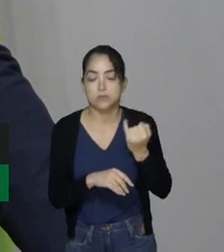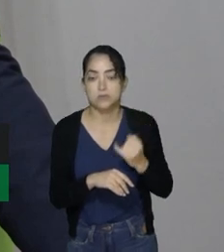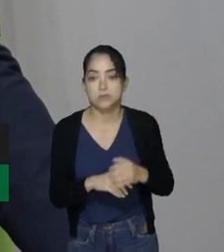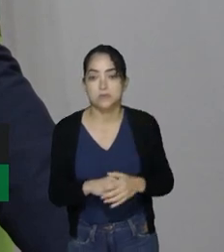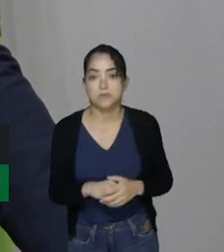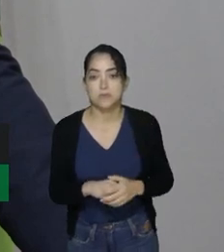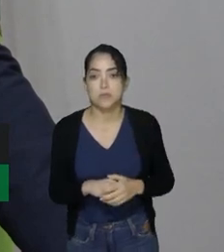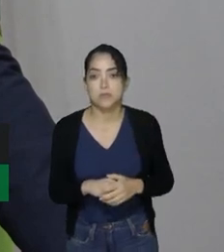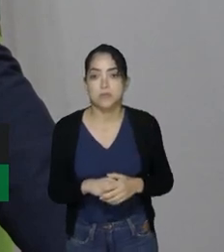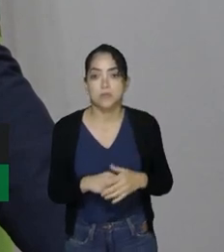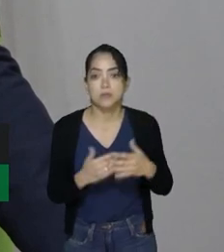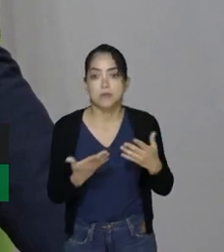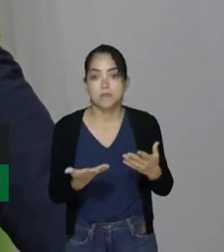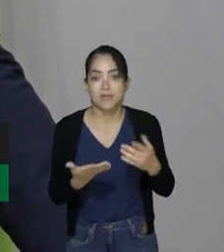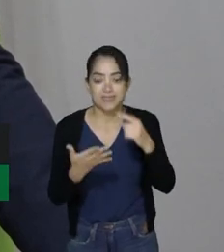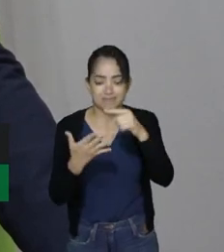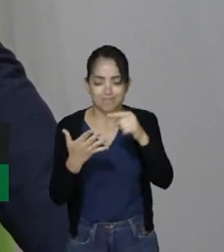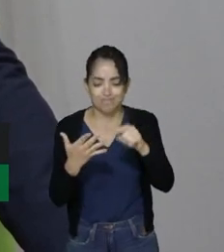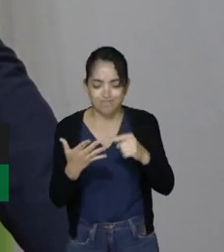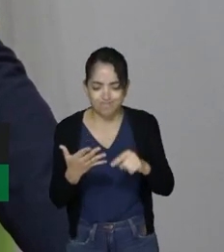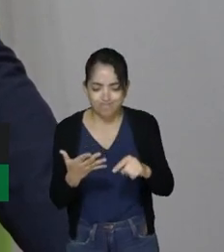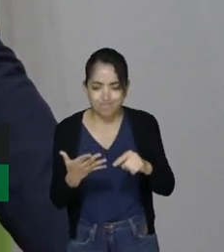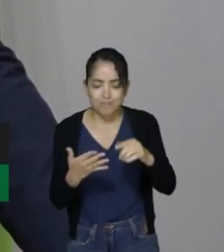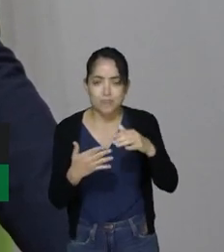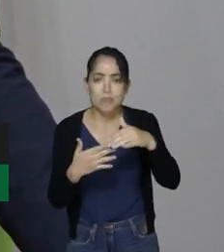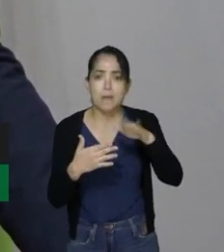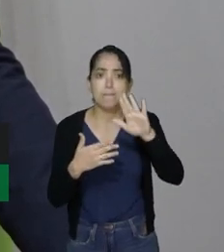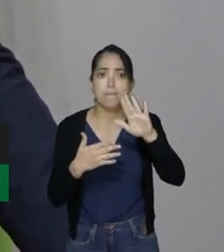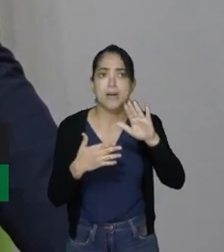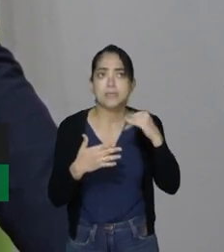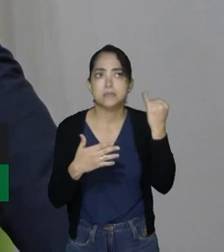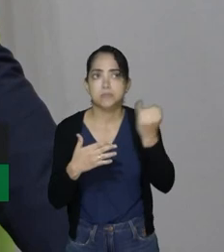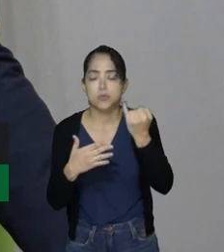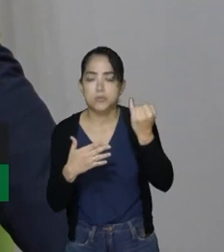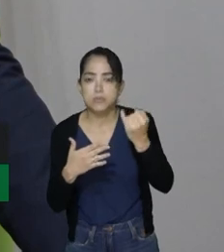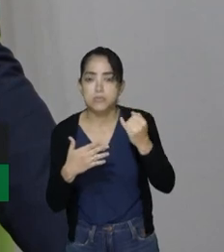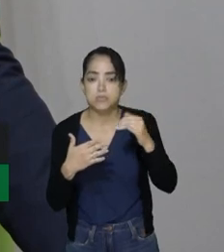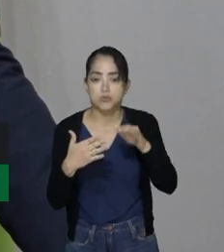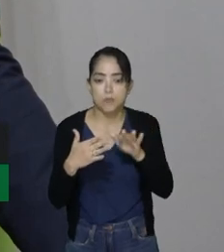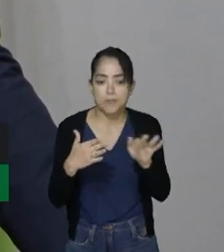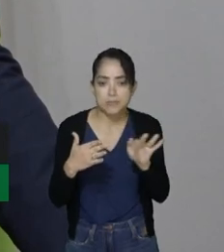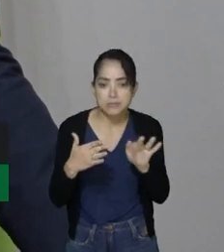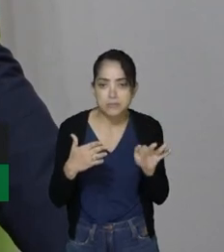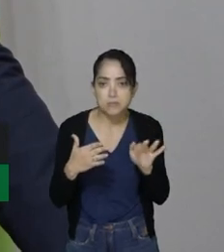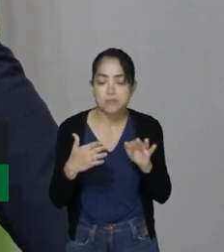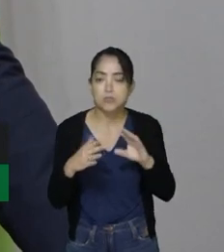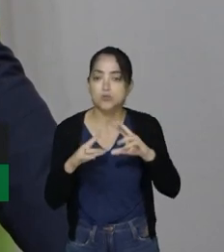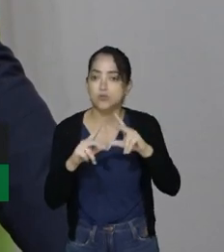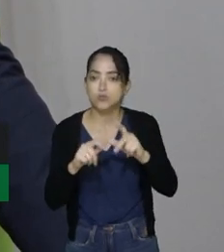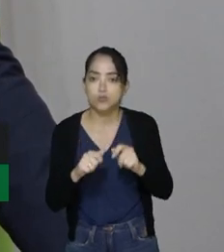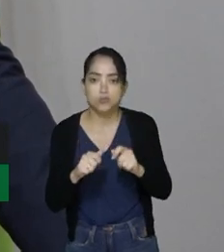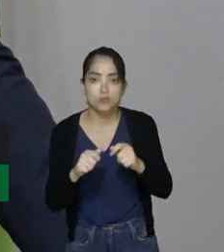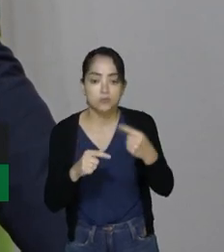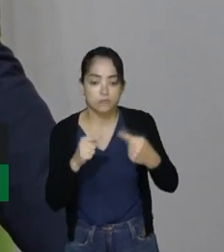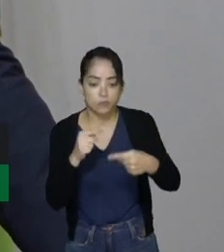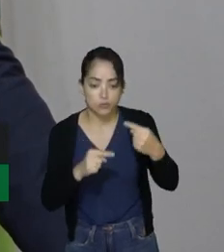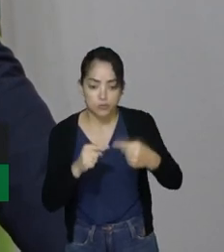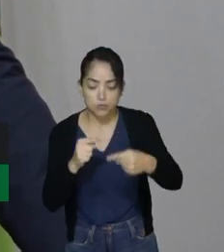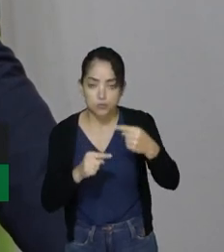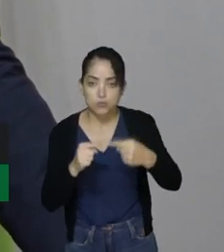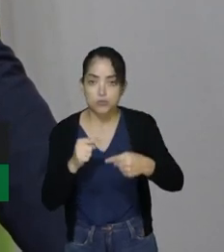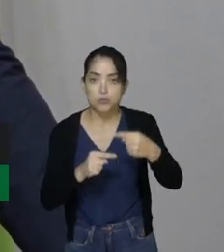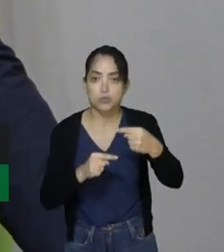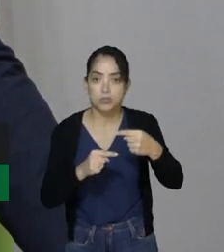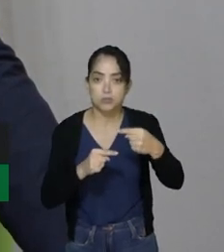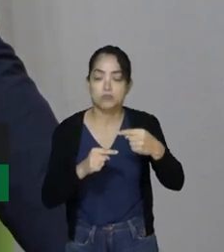E eu não consigo elencar qual foi a mais singela e qual foi a mais importante, porque tudo aquilo que foi discutido aqui era de